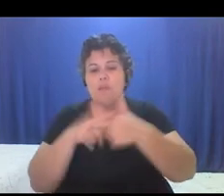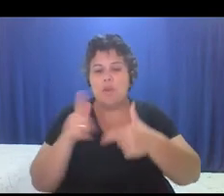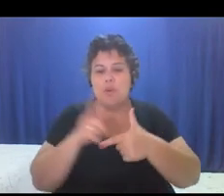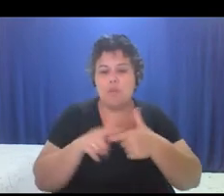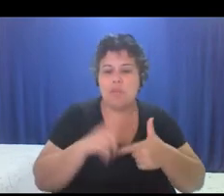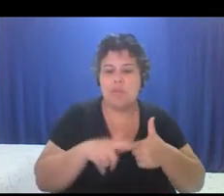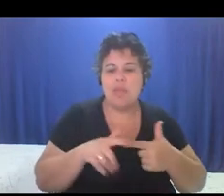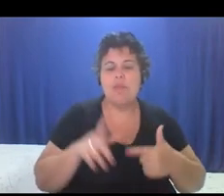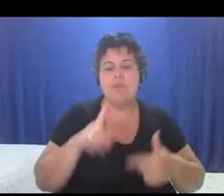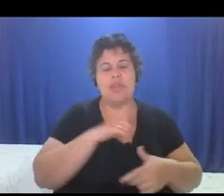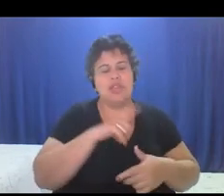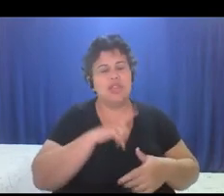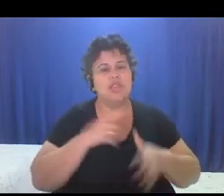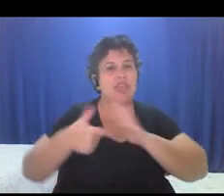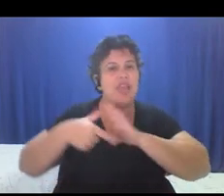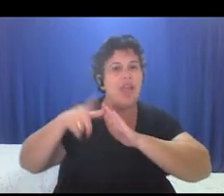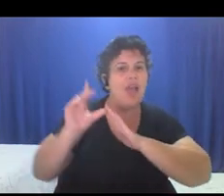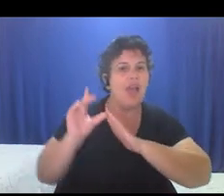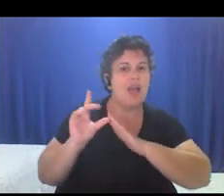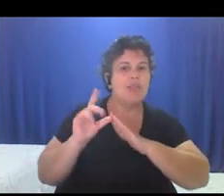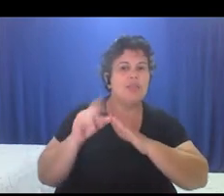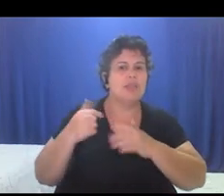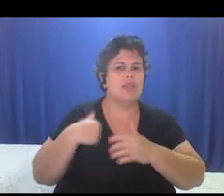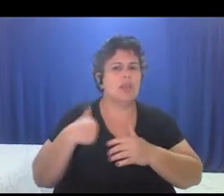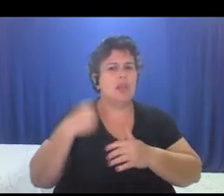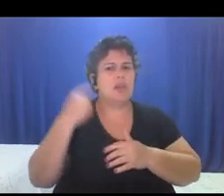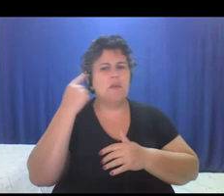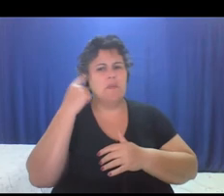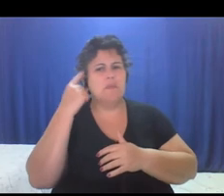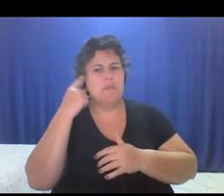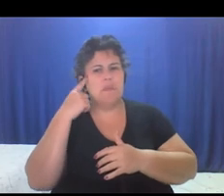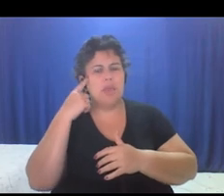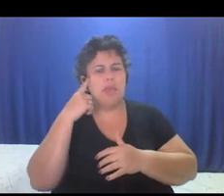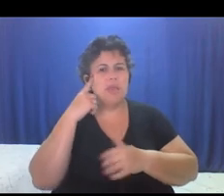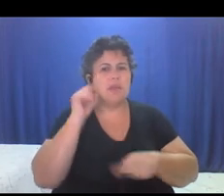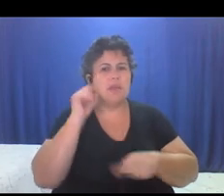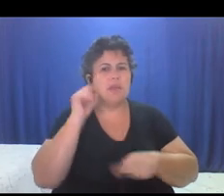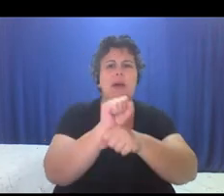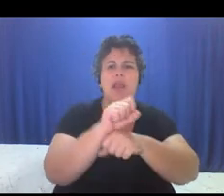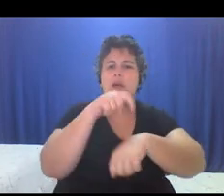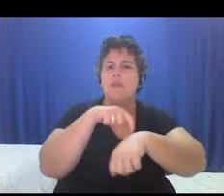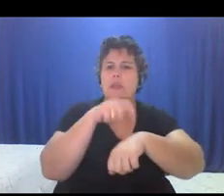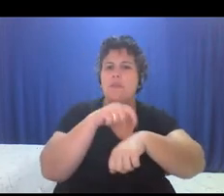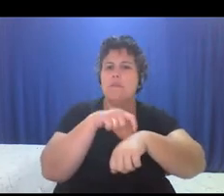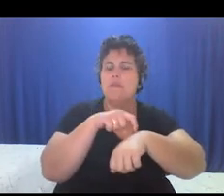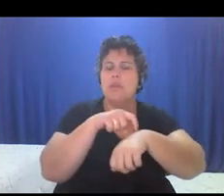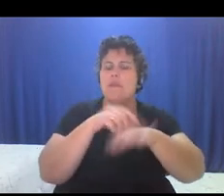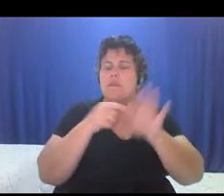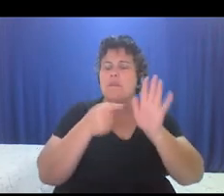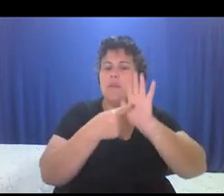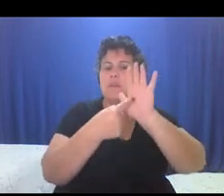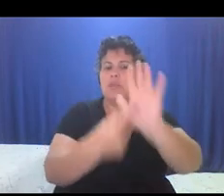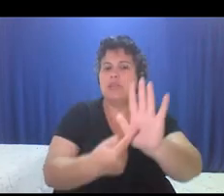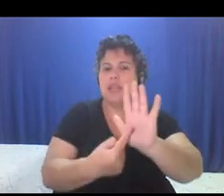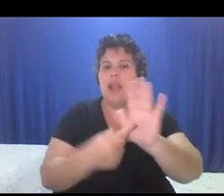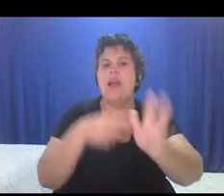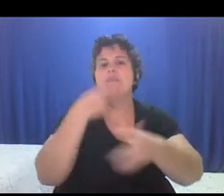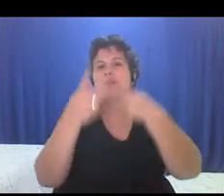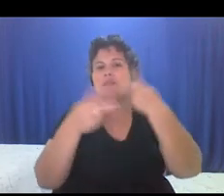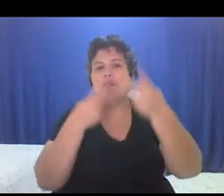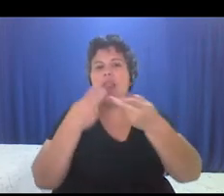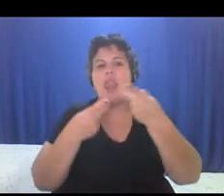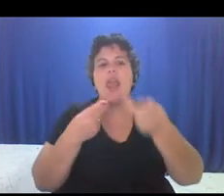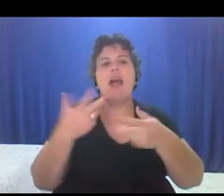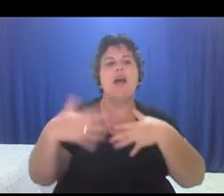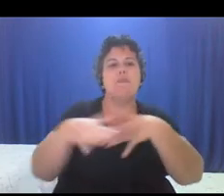mesma. E eu acho que no final das contas, a gente parar um tempinho para vir aqui falar isso, é a vontade que as pessoas tenham esse momento de experimentar isso,